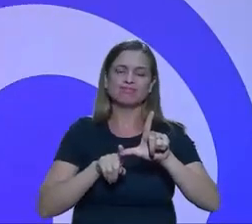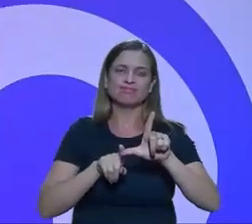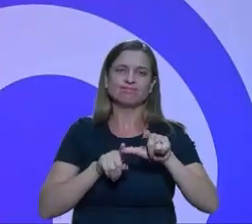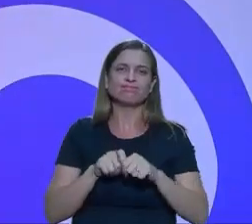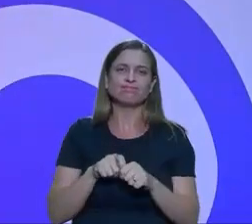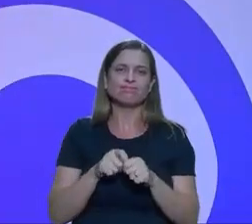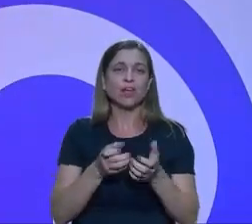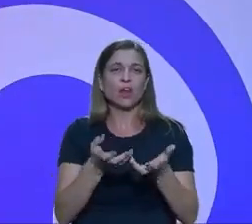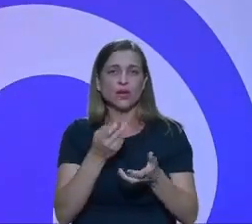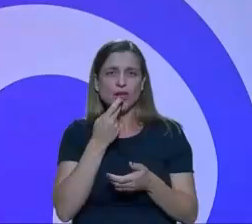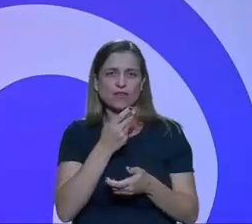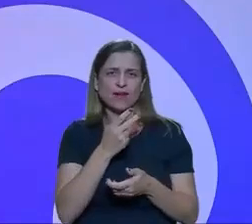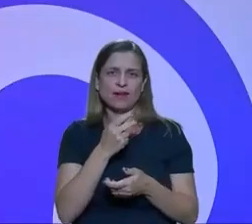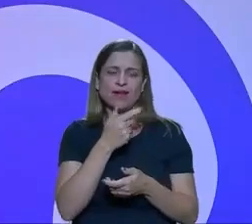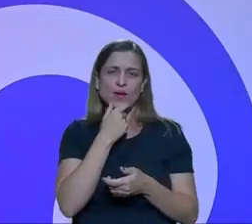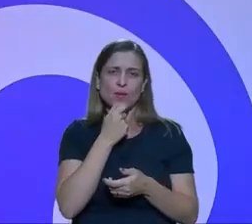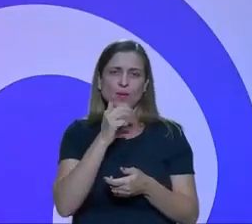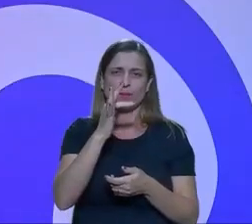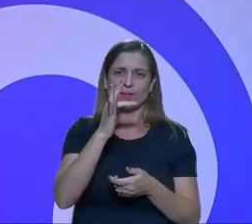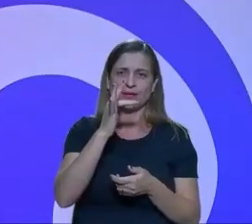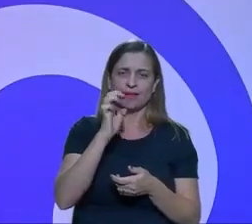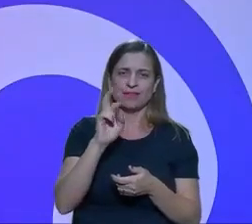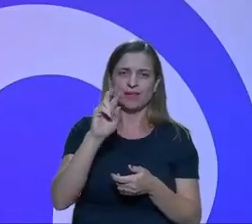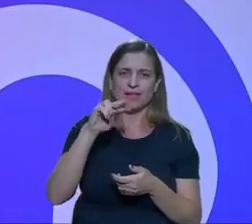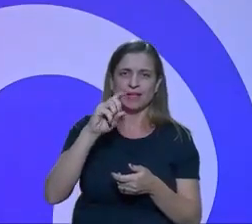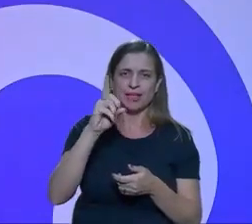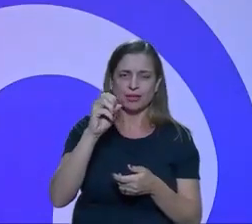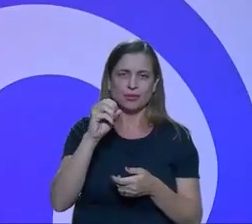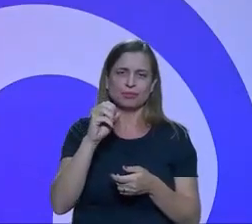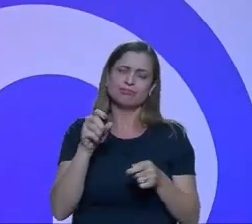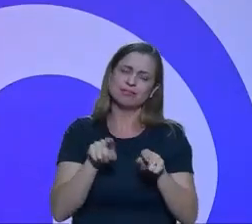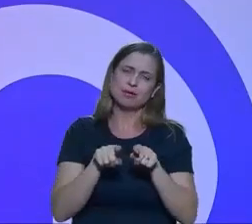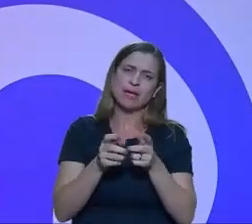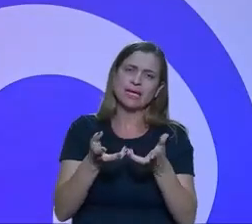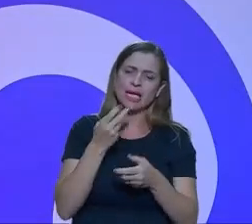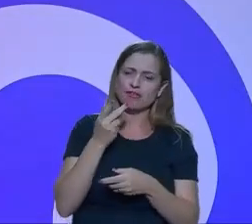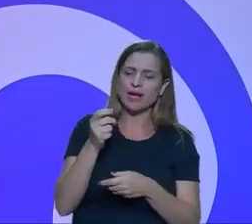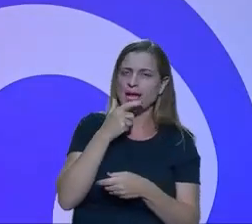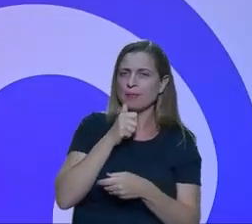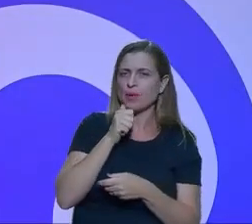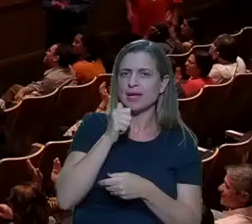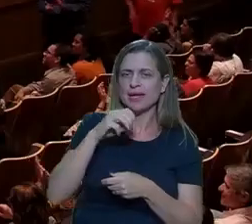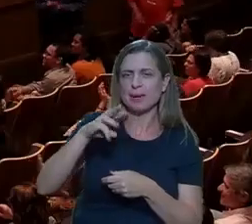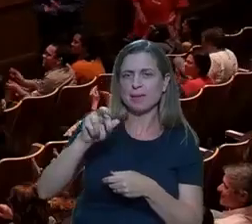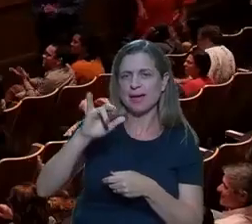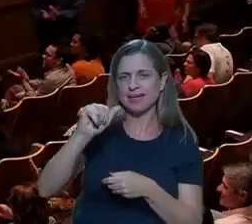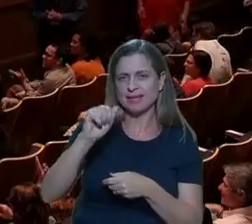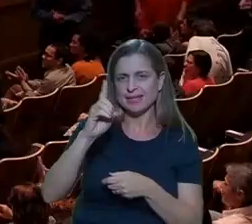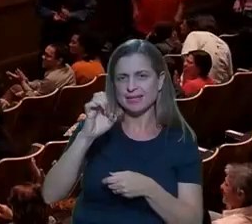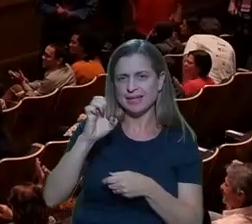Braga, mas queria pedir também uma salva de palmas para a dona Maria de Lourdes, que hoje fez todo o esforço para estar aqui nesse